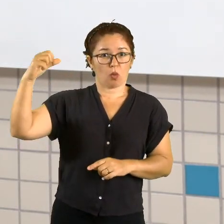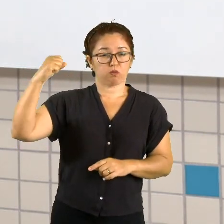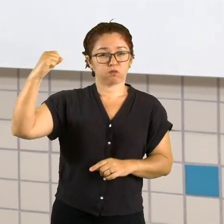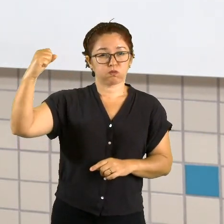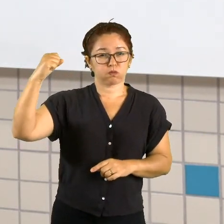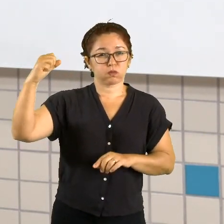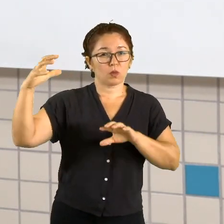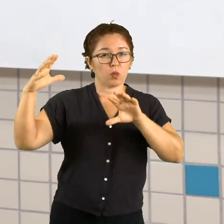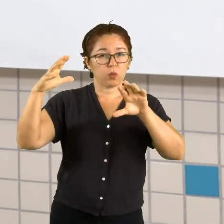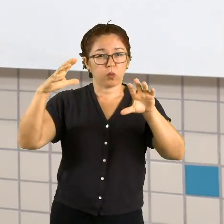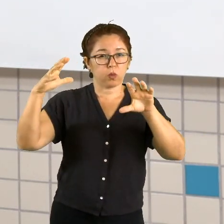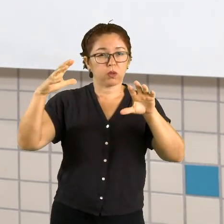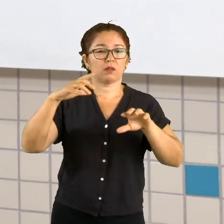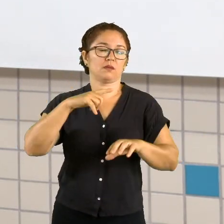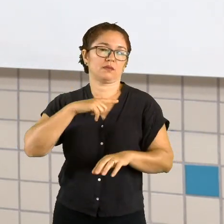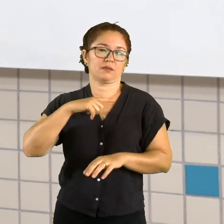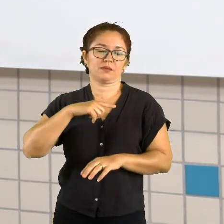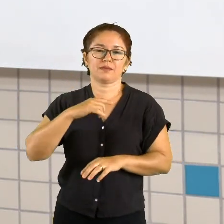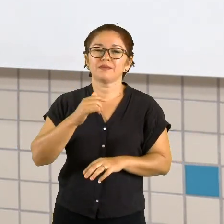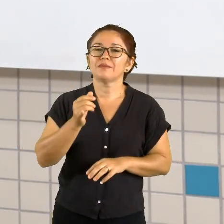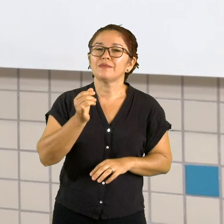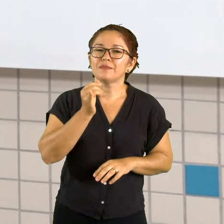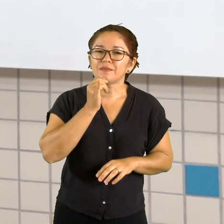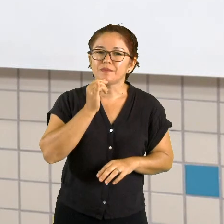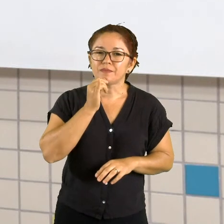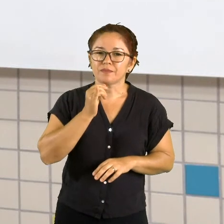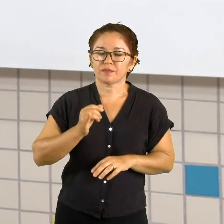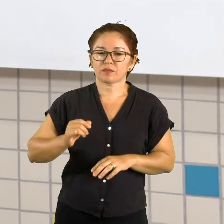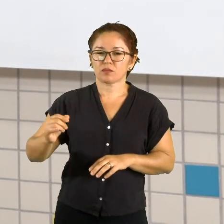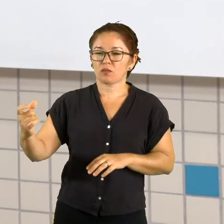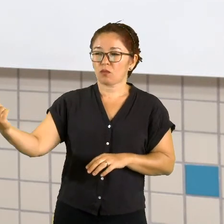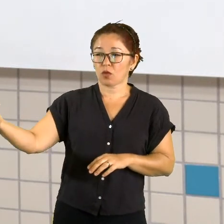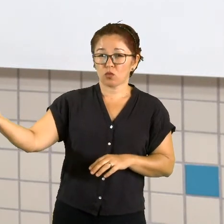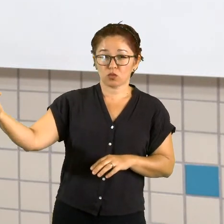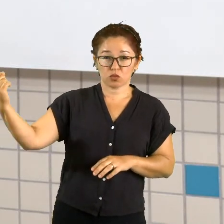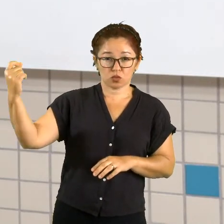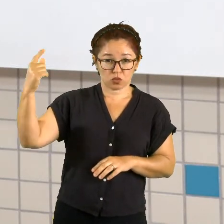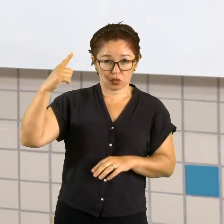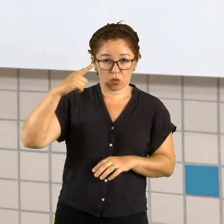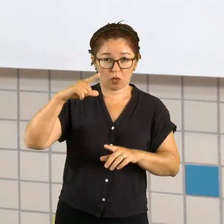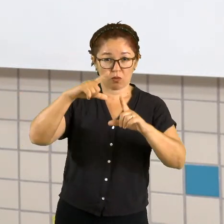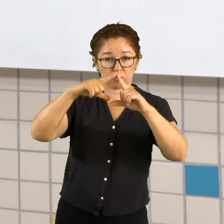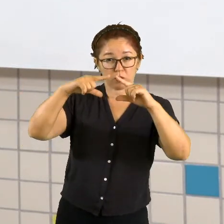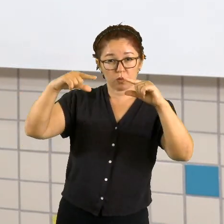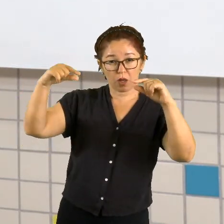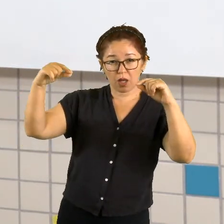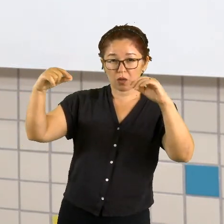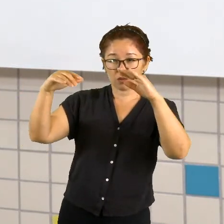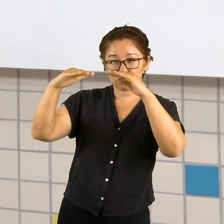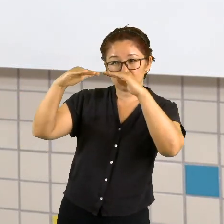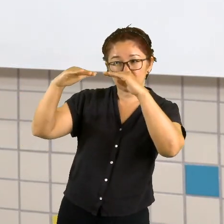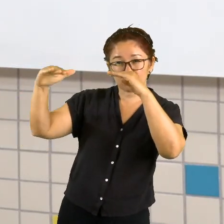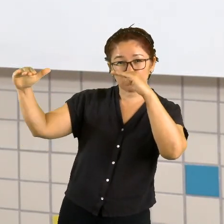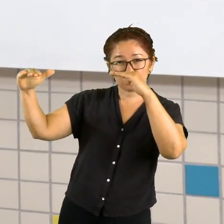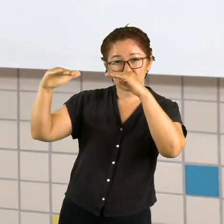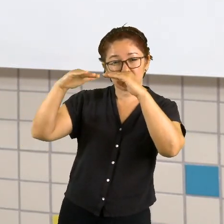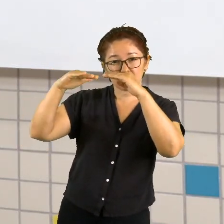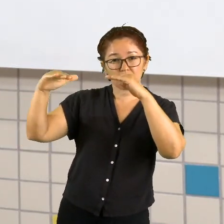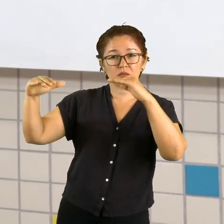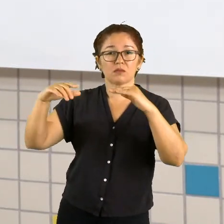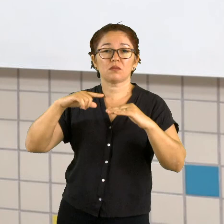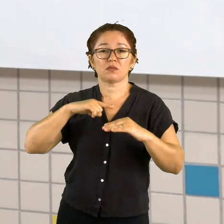quando a Lua e o Sol estão alinhados, então existem 2 forças